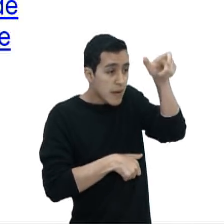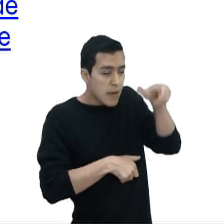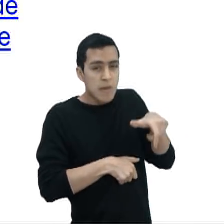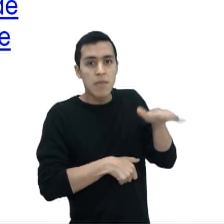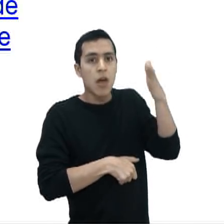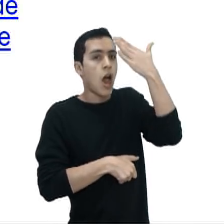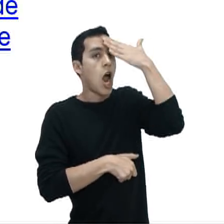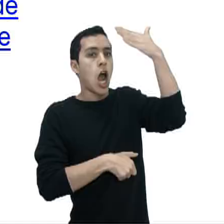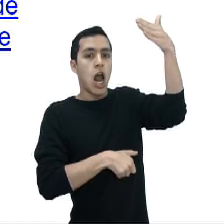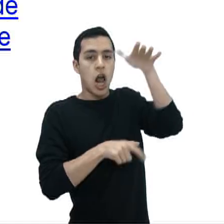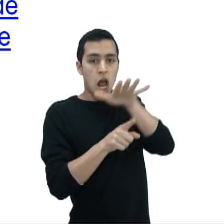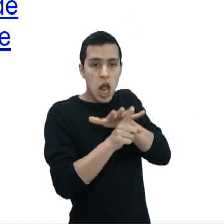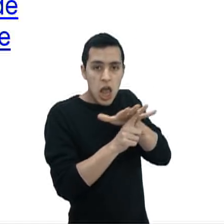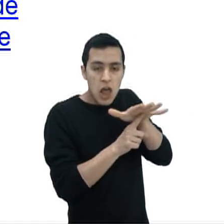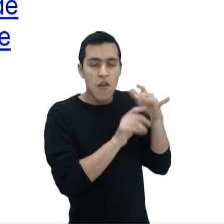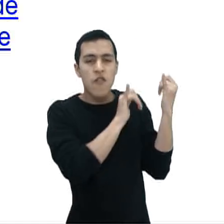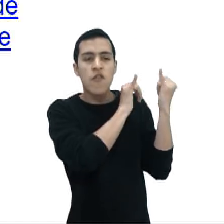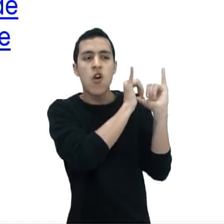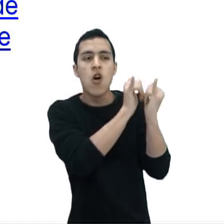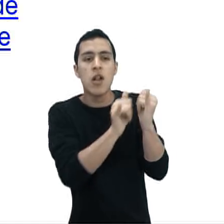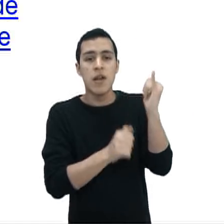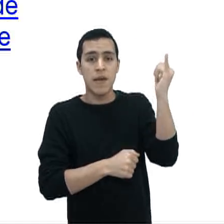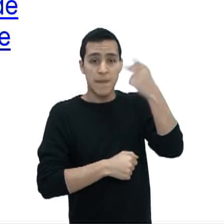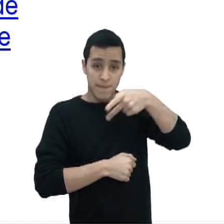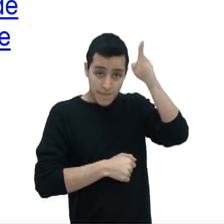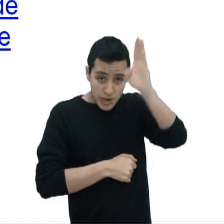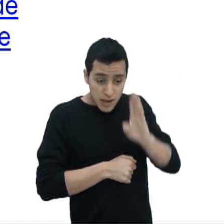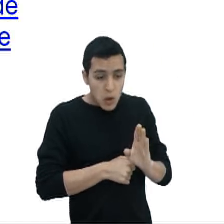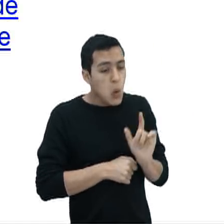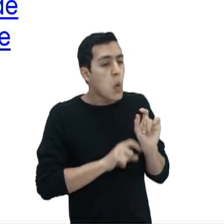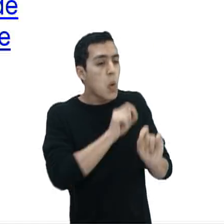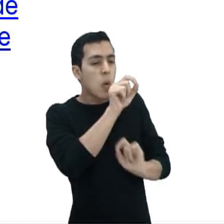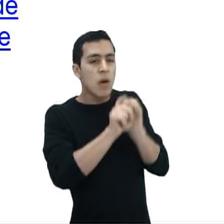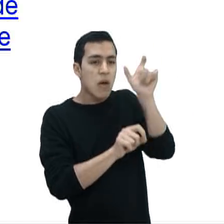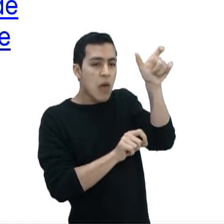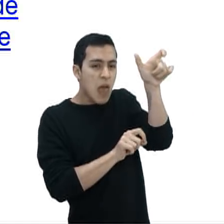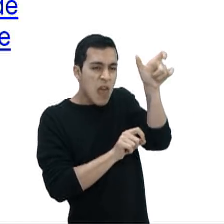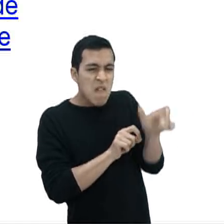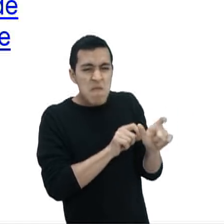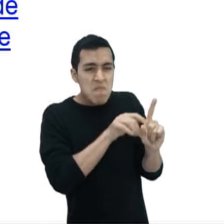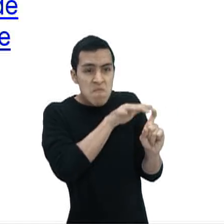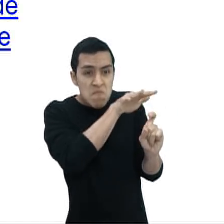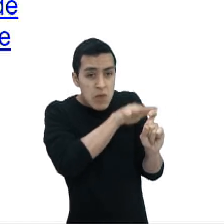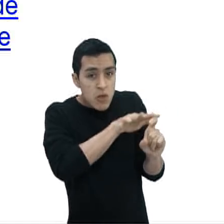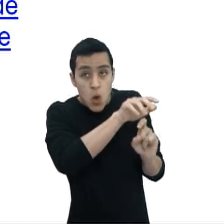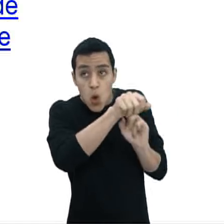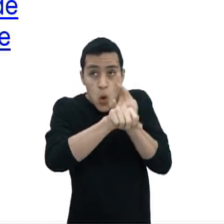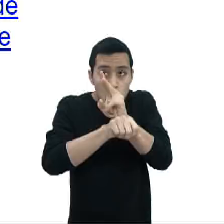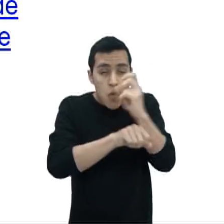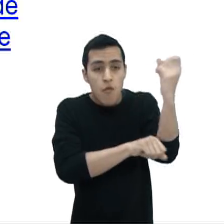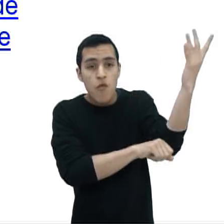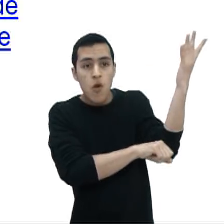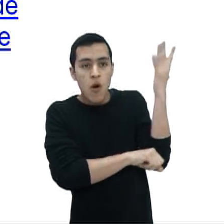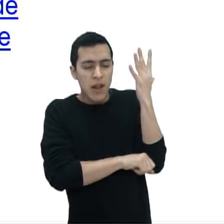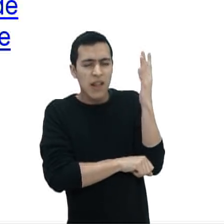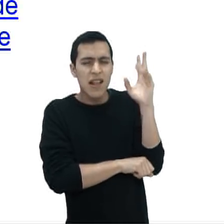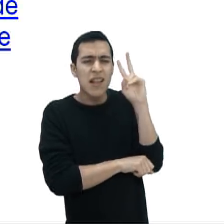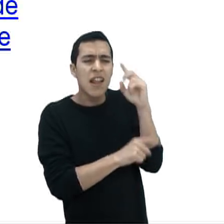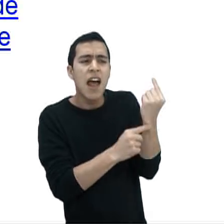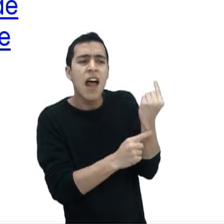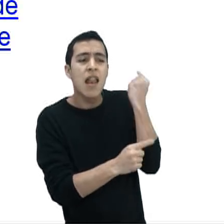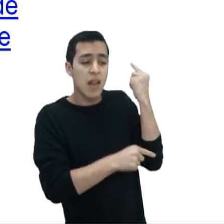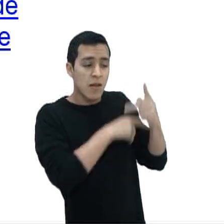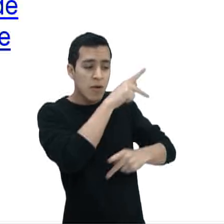mais famosos do folclore brasileiro, é conhecido como um ser mítico que protege a floresta. Sua lenda tem origem nos